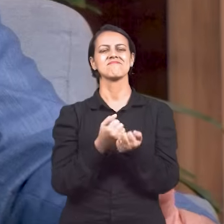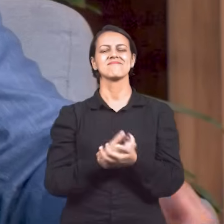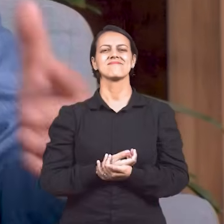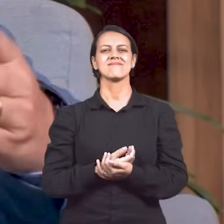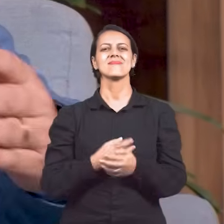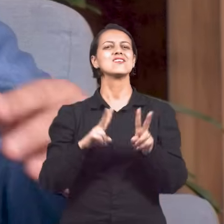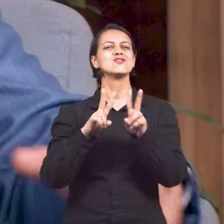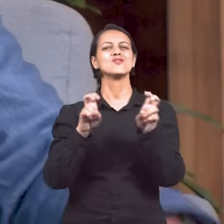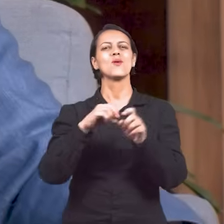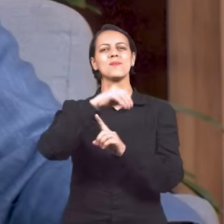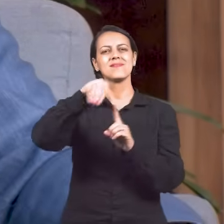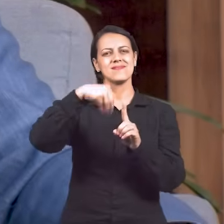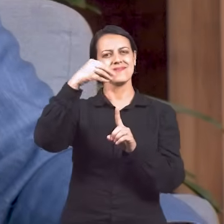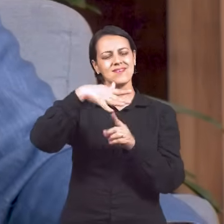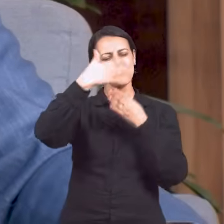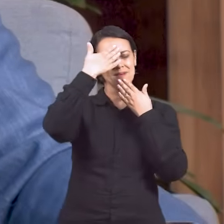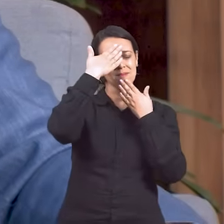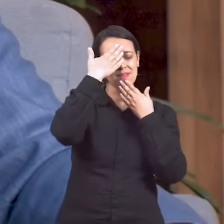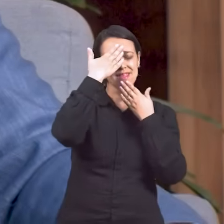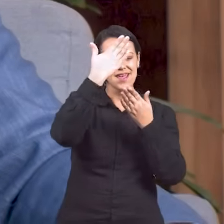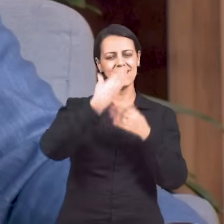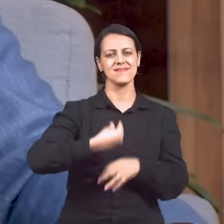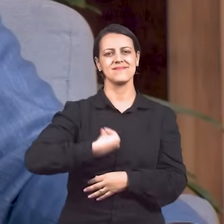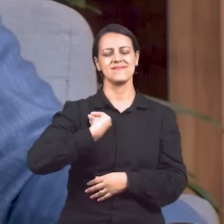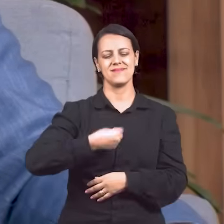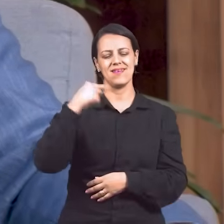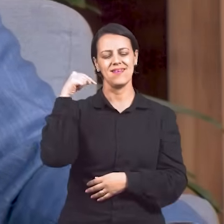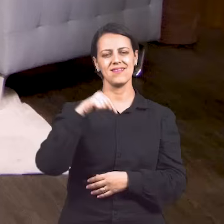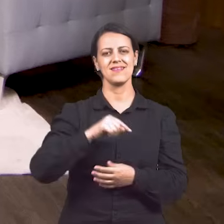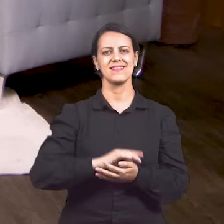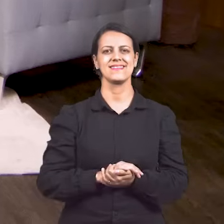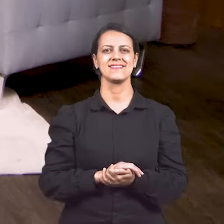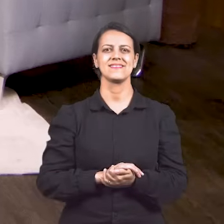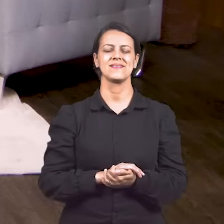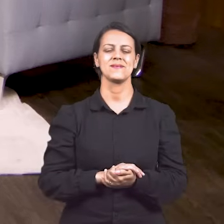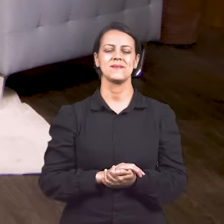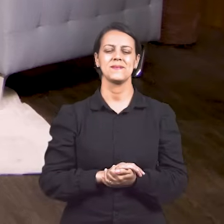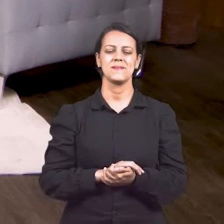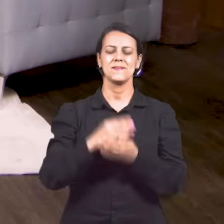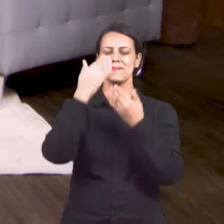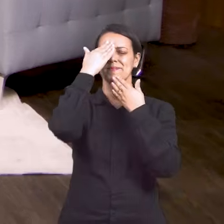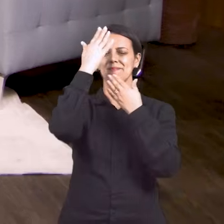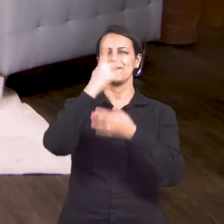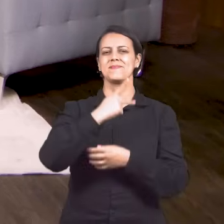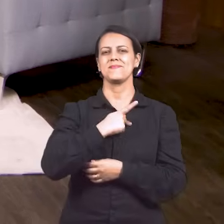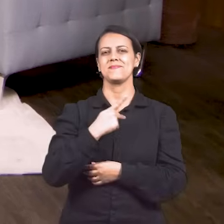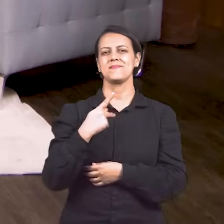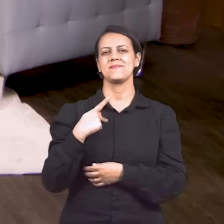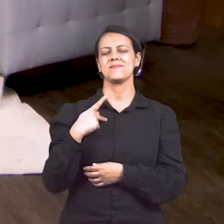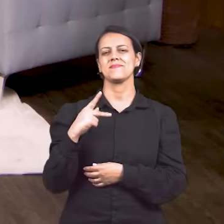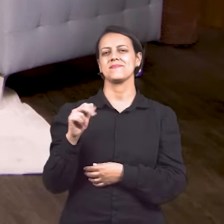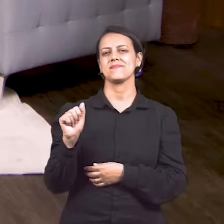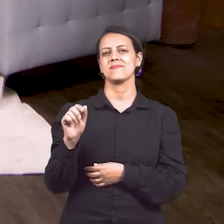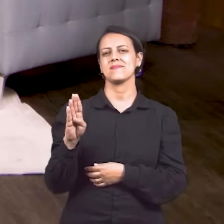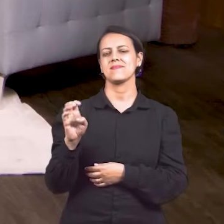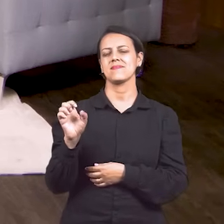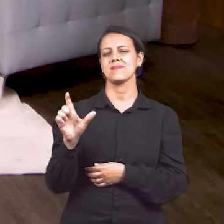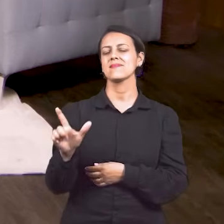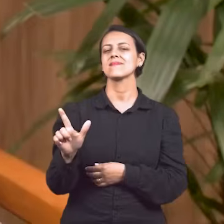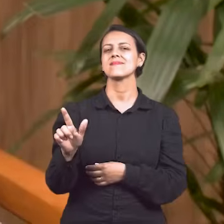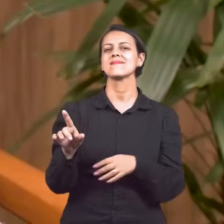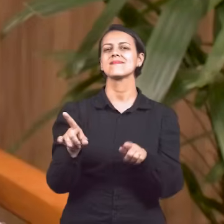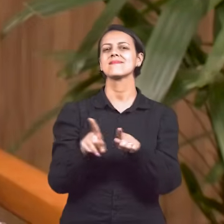da graça. Obrigado pela sua participação no programa. Obrigado, pastor Abel, ao